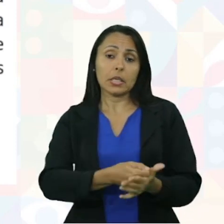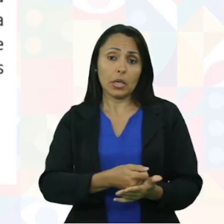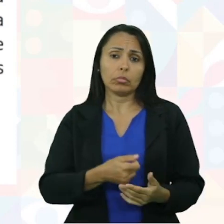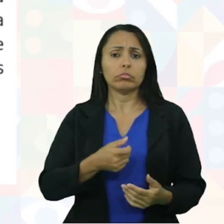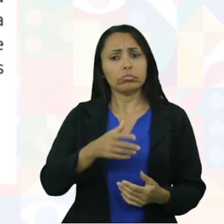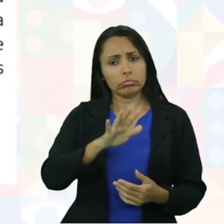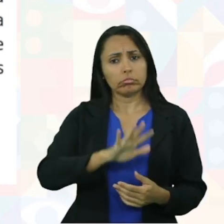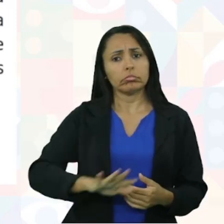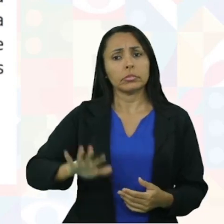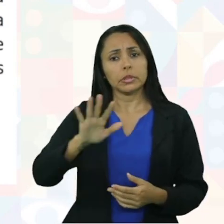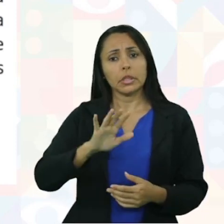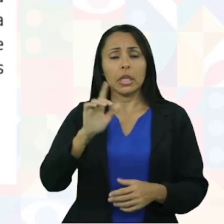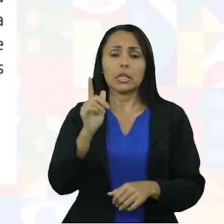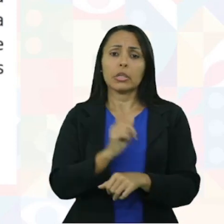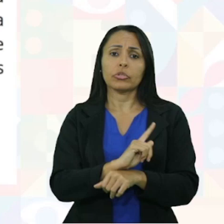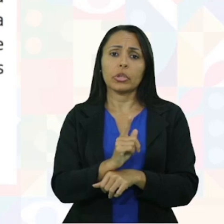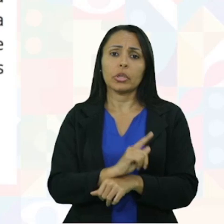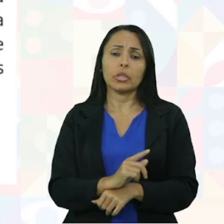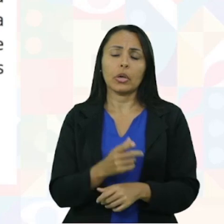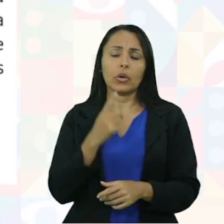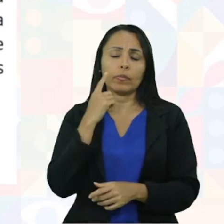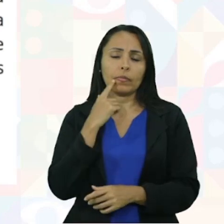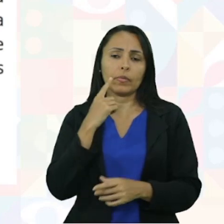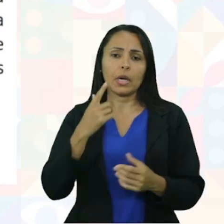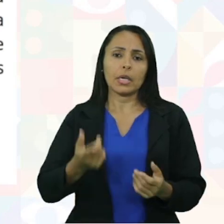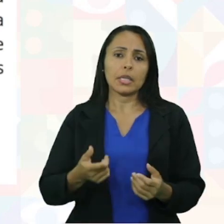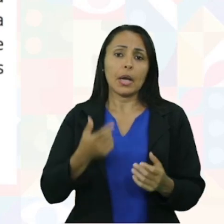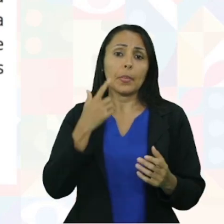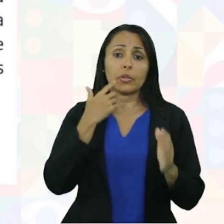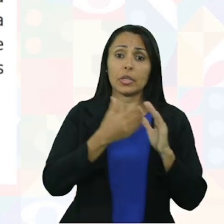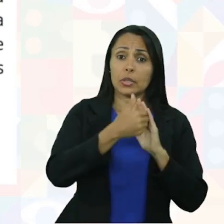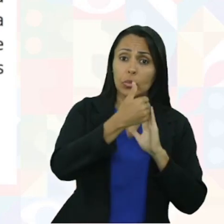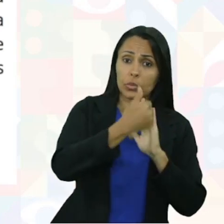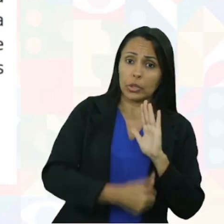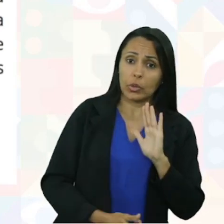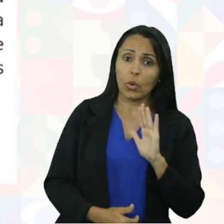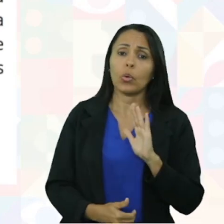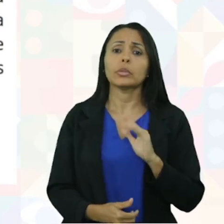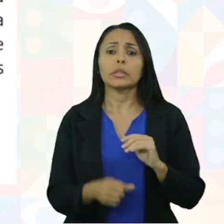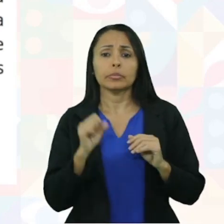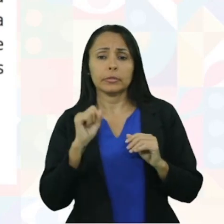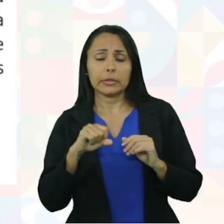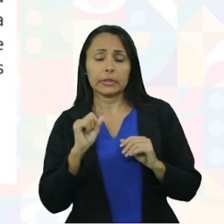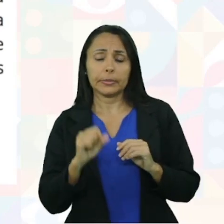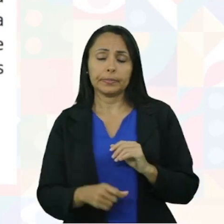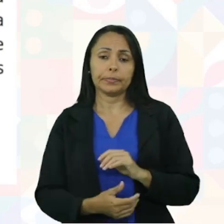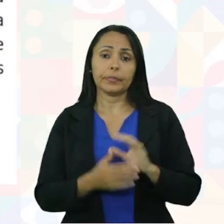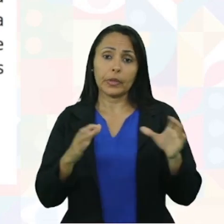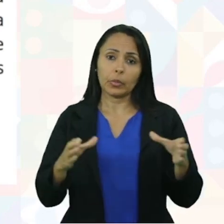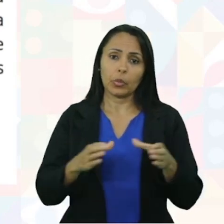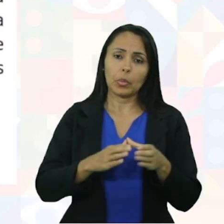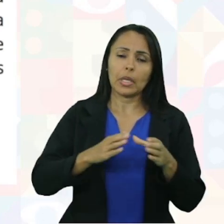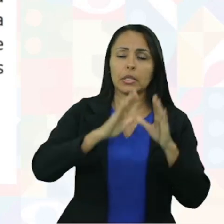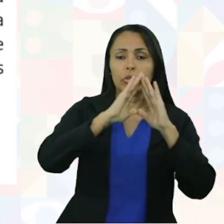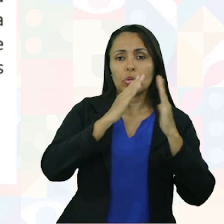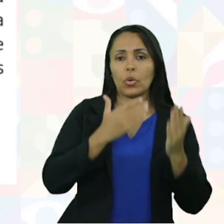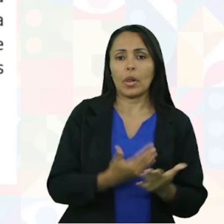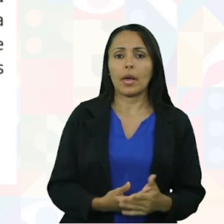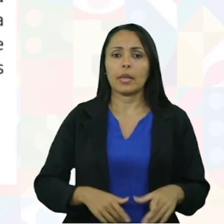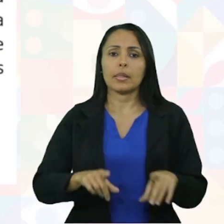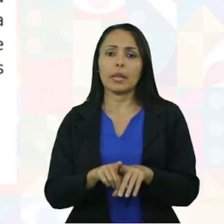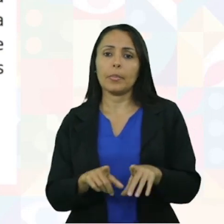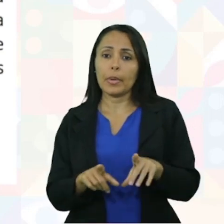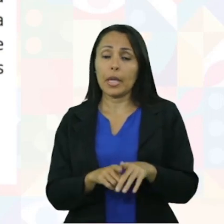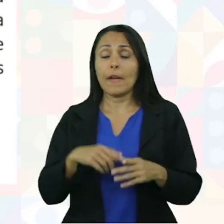da gestão da UEX fazer a prestação de contas a essa comunidade escolar. E é também em função